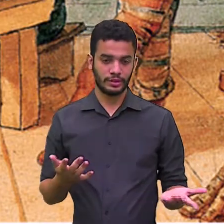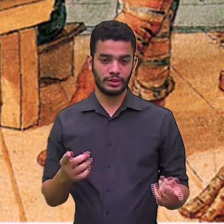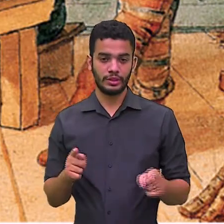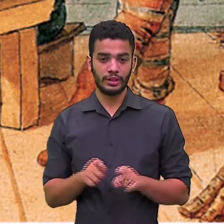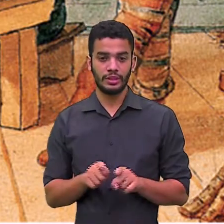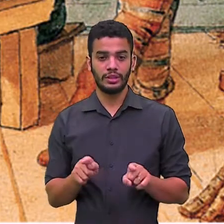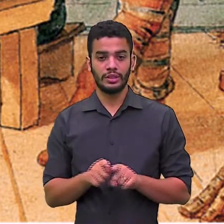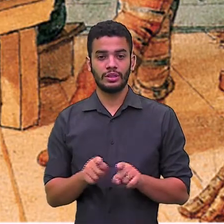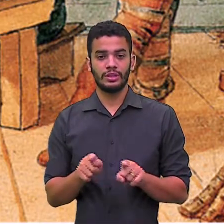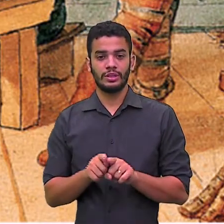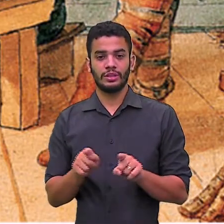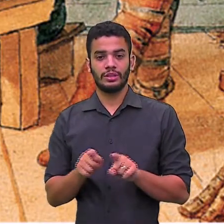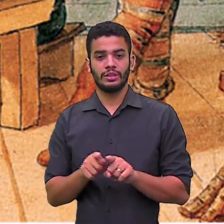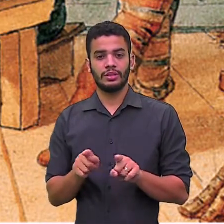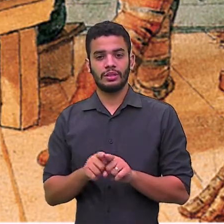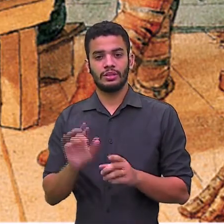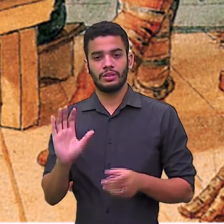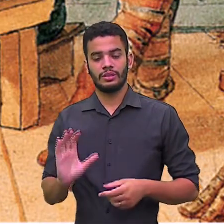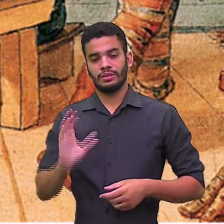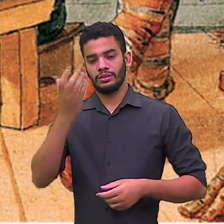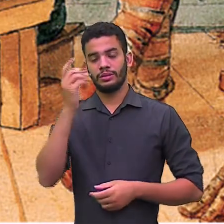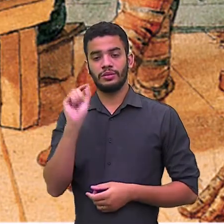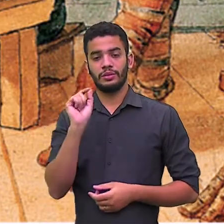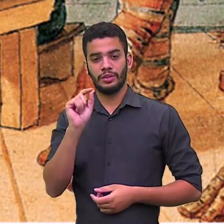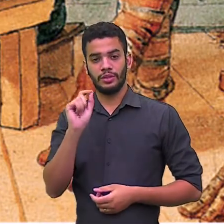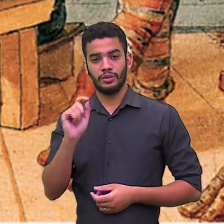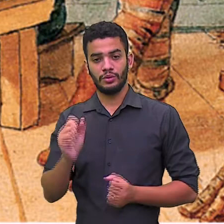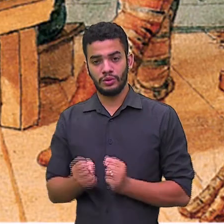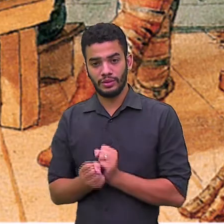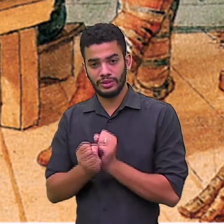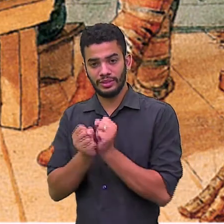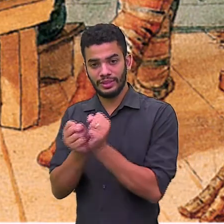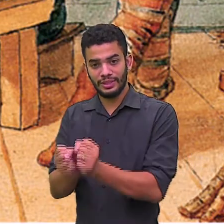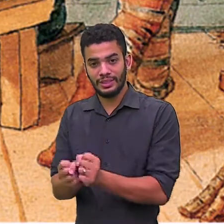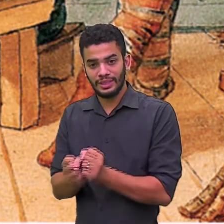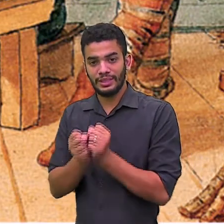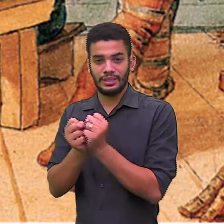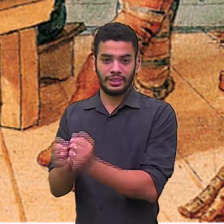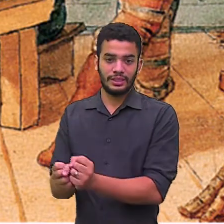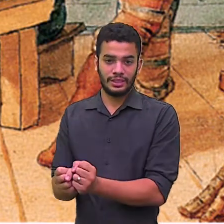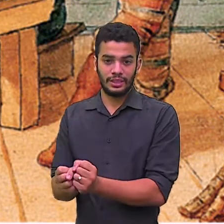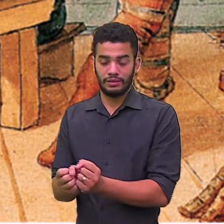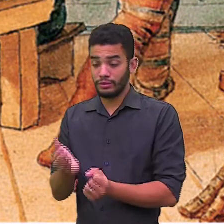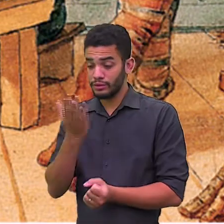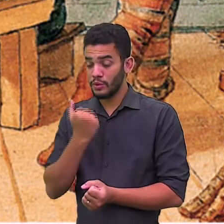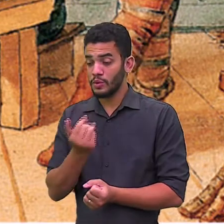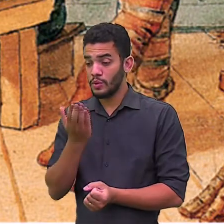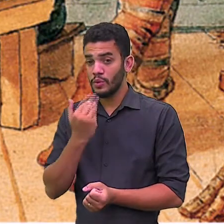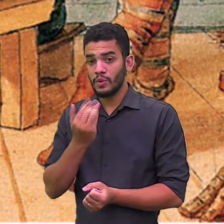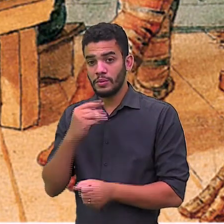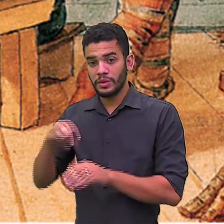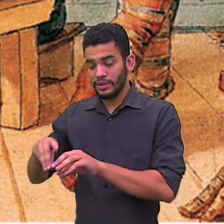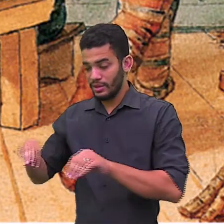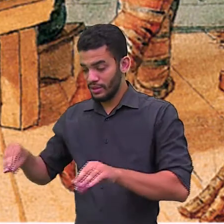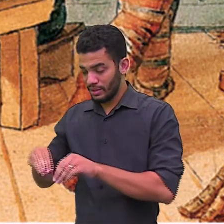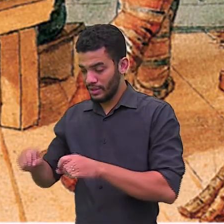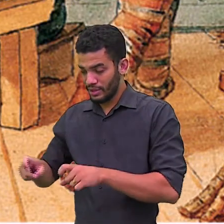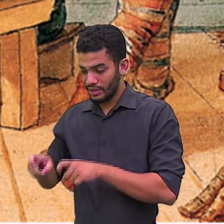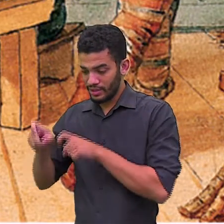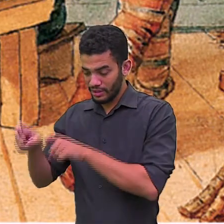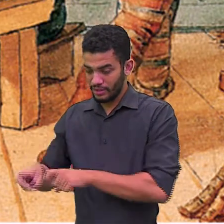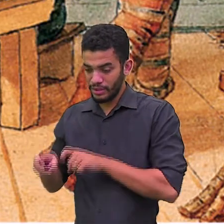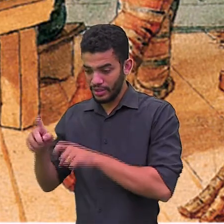alimentos obtidos de uma pequena lavoura que cultivavam aos domingos, num único período de folga.